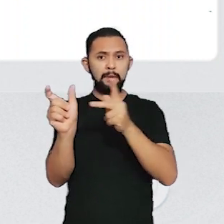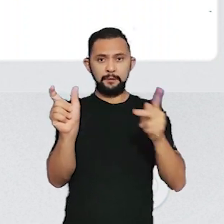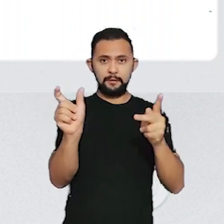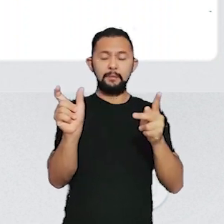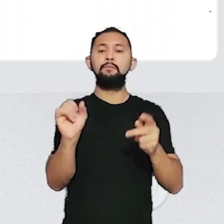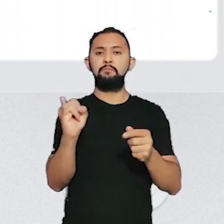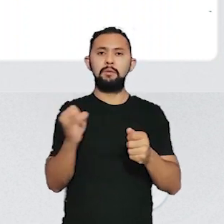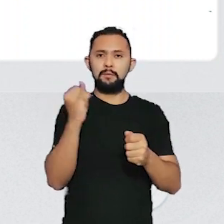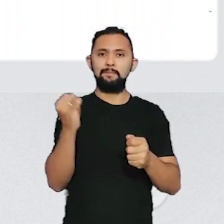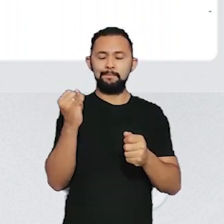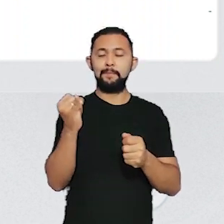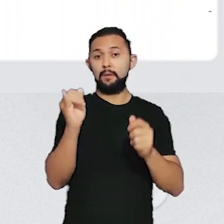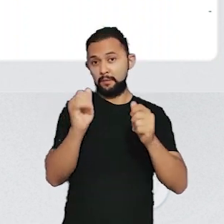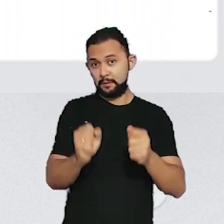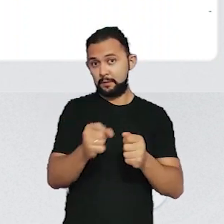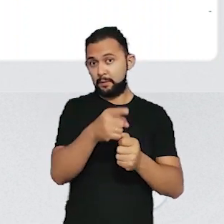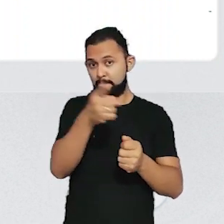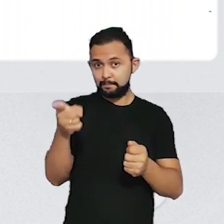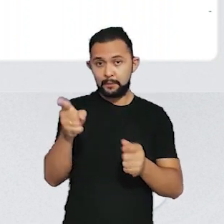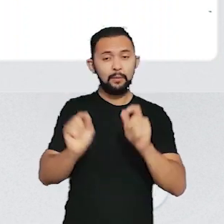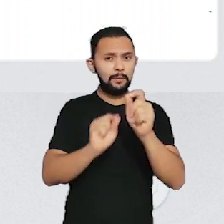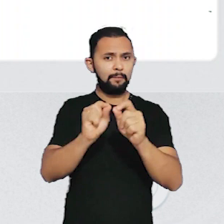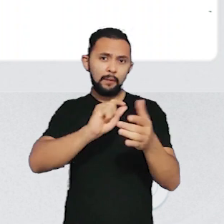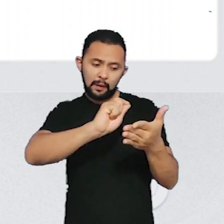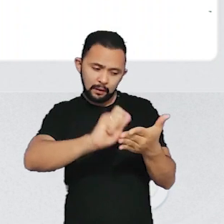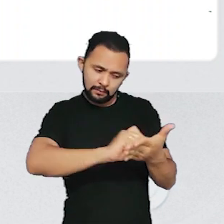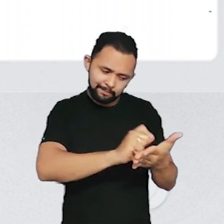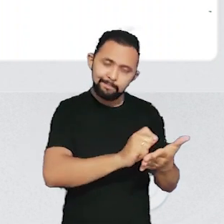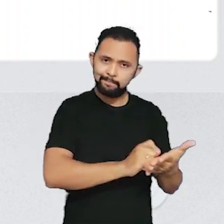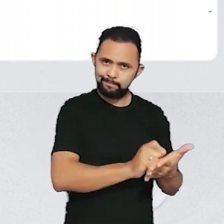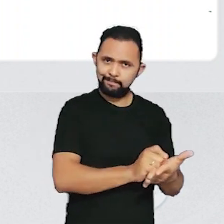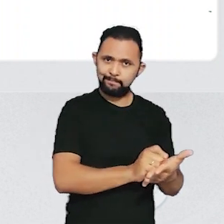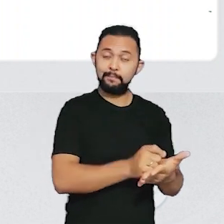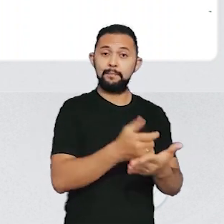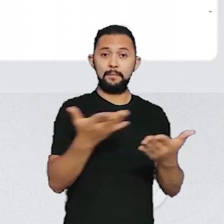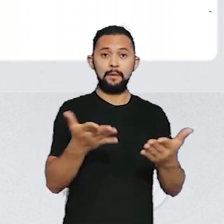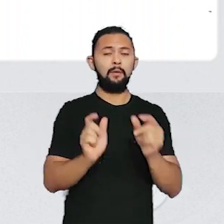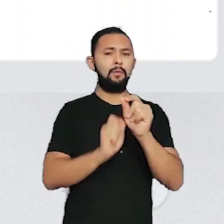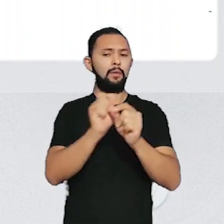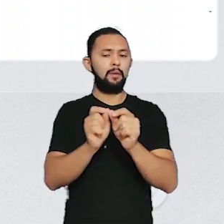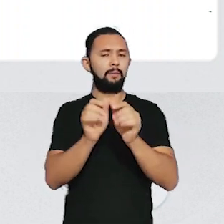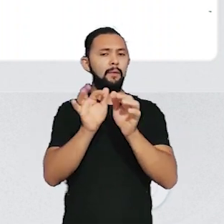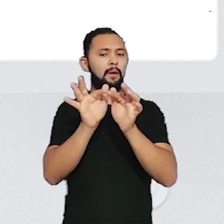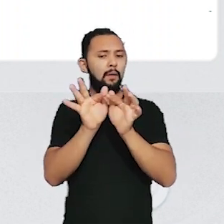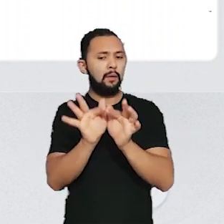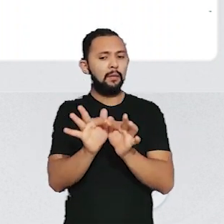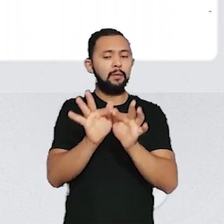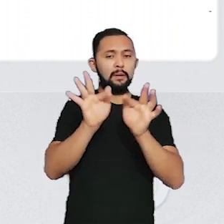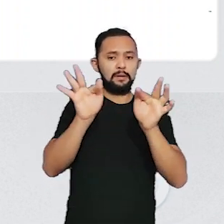Muito importante essa observação, não esqueçam de anotar. O que é uma oração subordinada